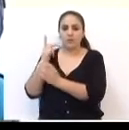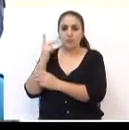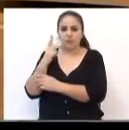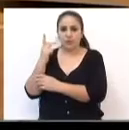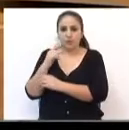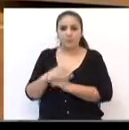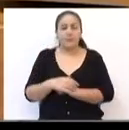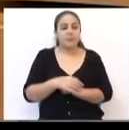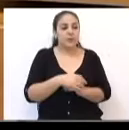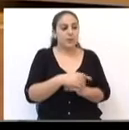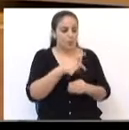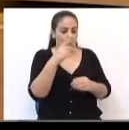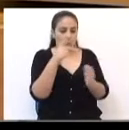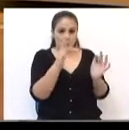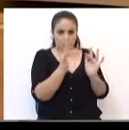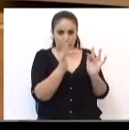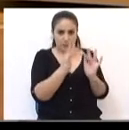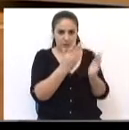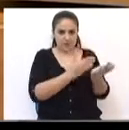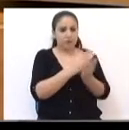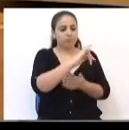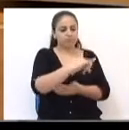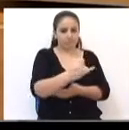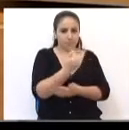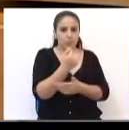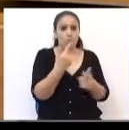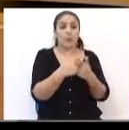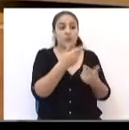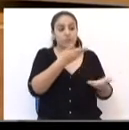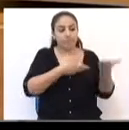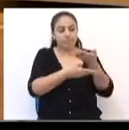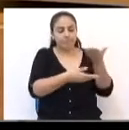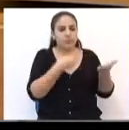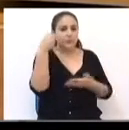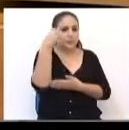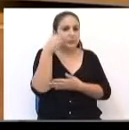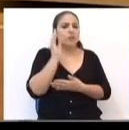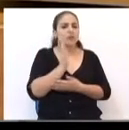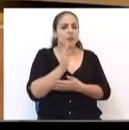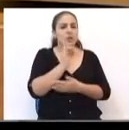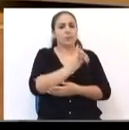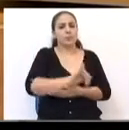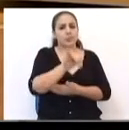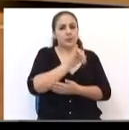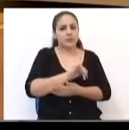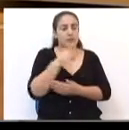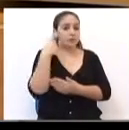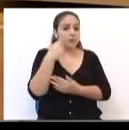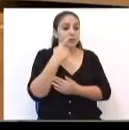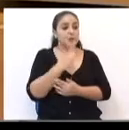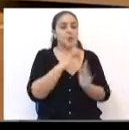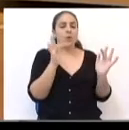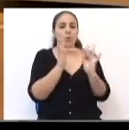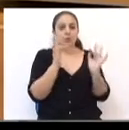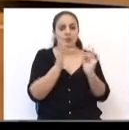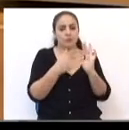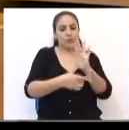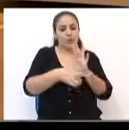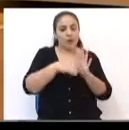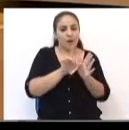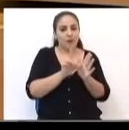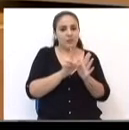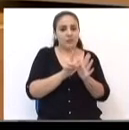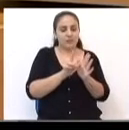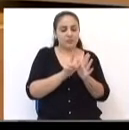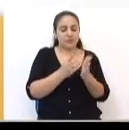Eu acho que esse contato inicial está sendo proveitoso, porque é uma troca de experiências e é importante que os vereadores entrem, é claro, em contato antes mesmo